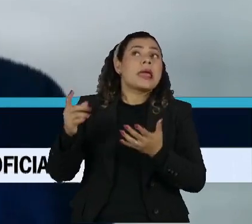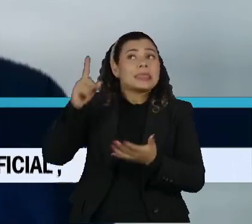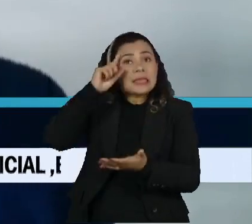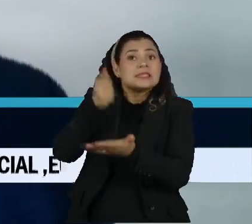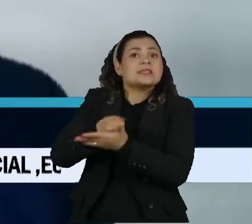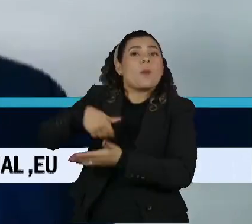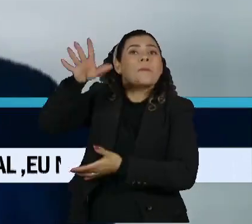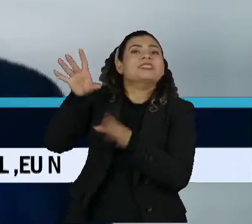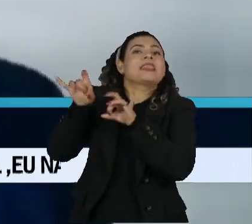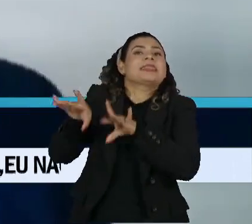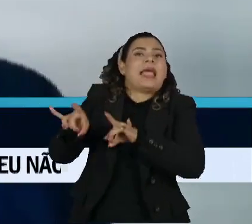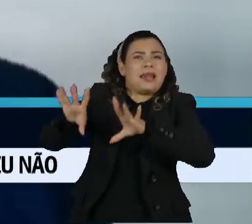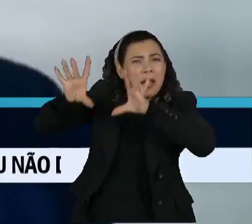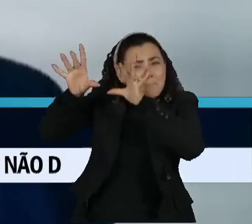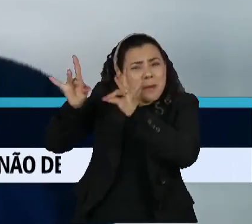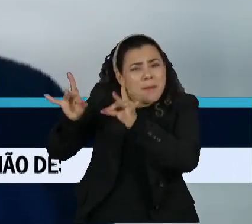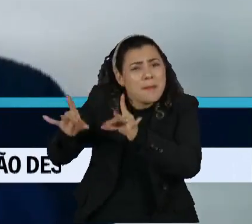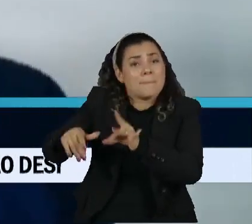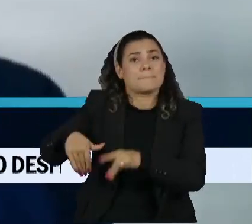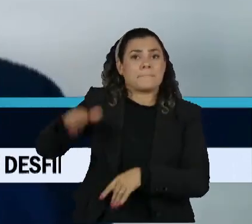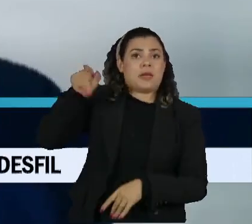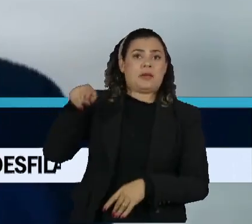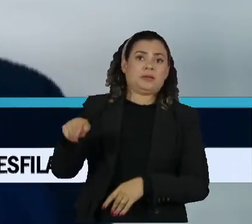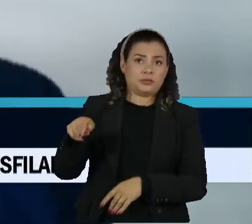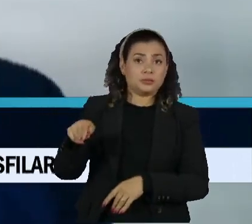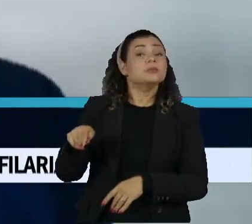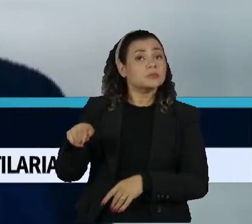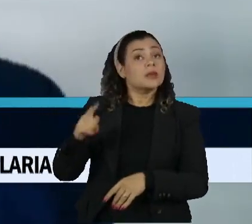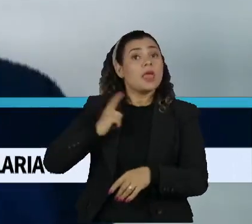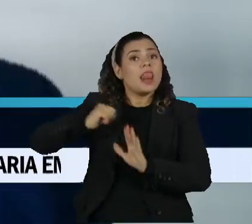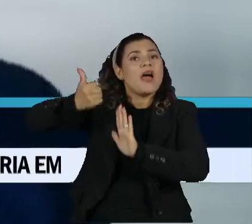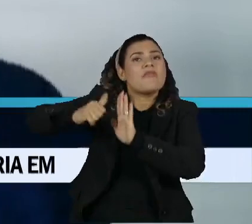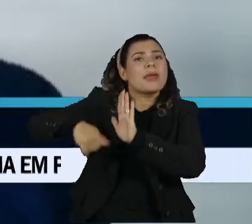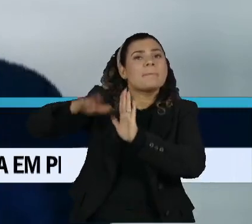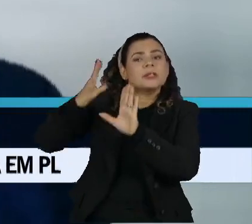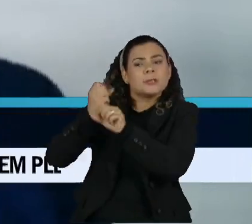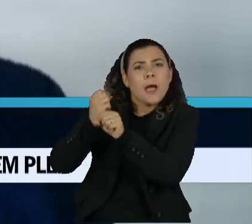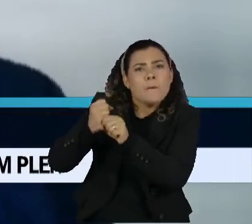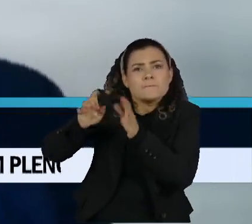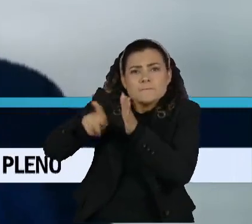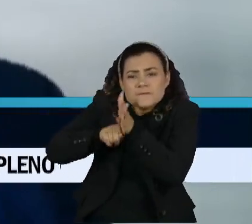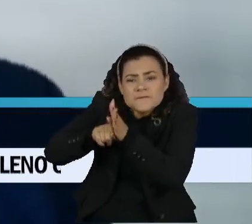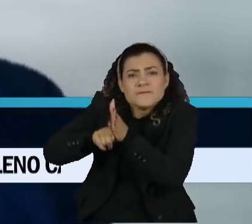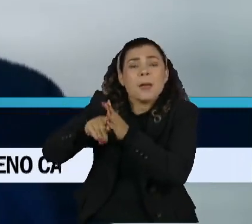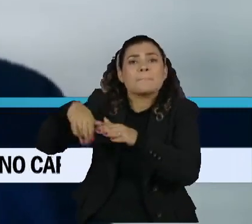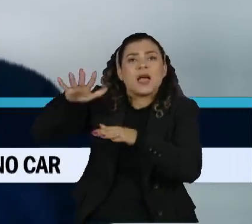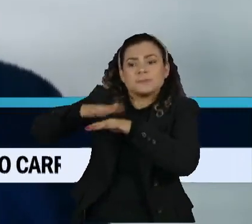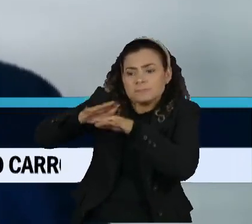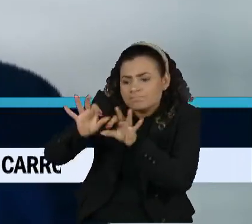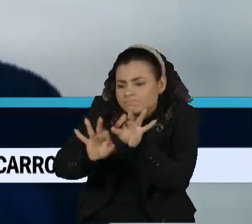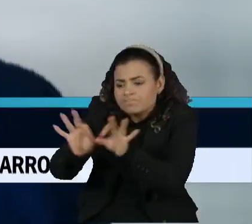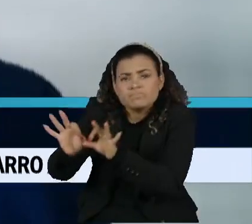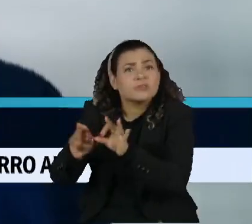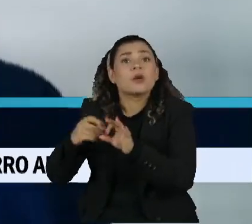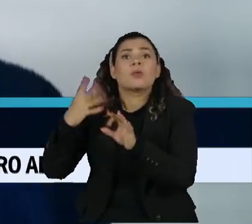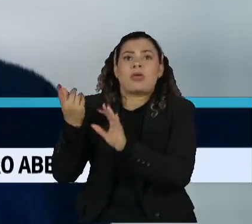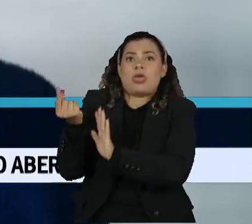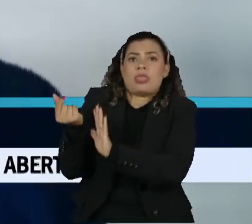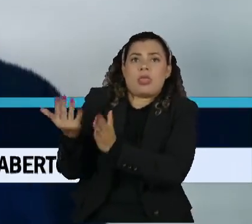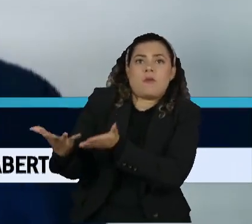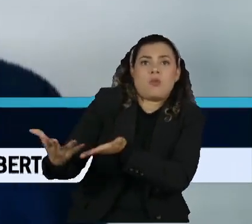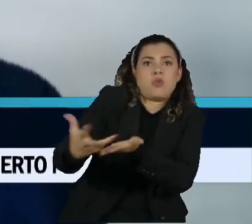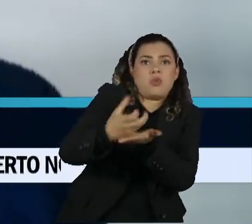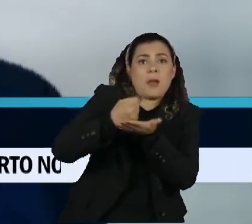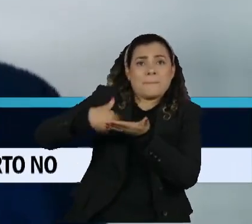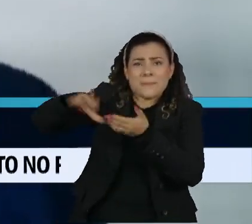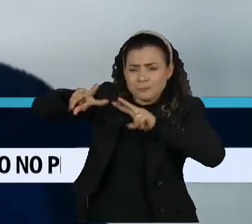técnico, detalhado, né? E que inclusive analisa muito cálculo, muita matéria, quando é o caso, né? De cálculos e tudo mais, ele vai muito